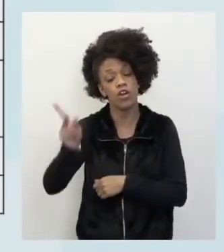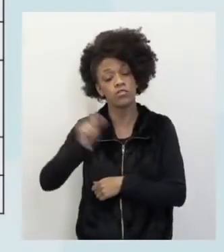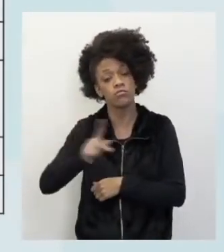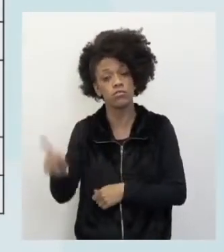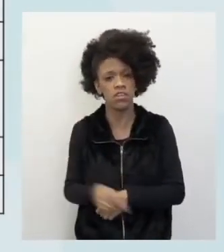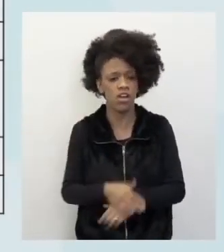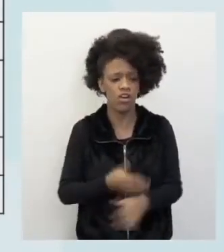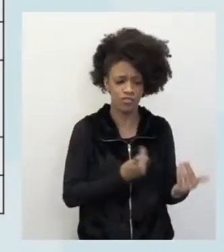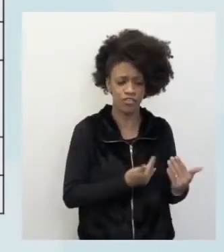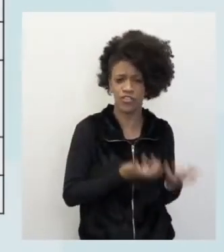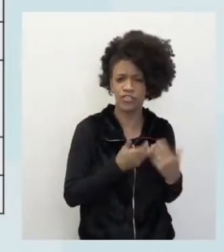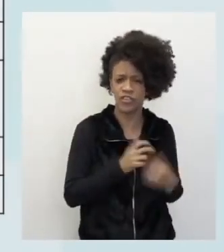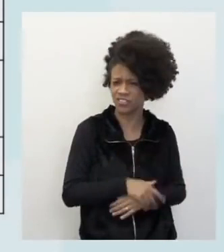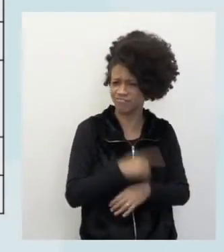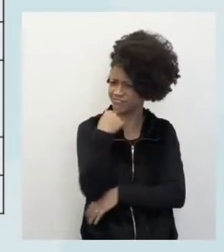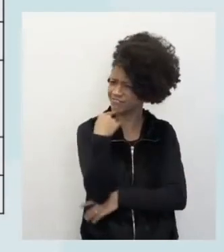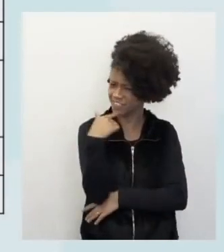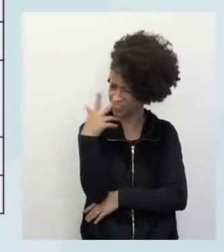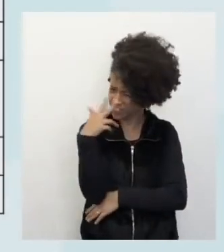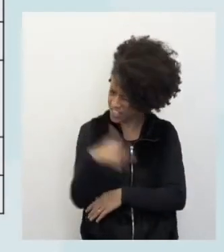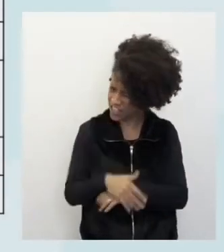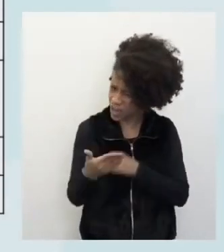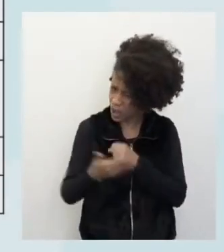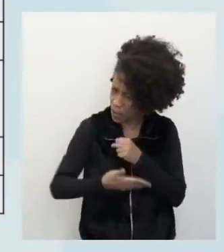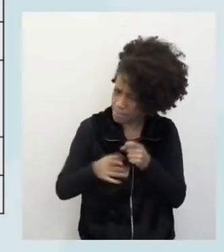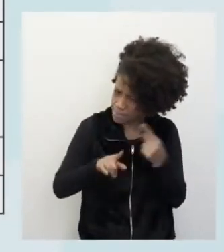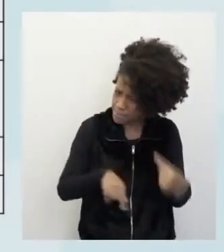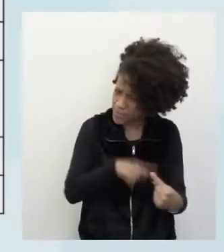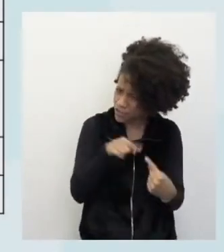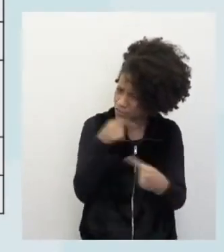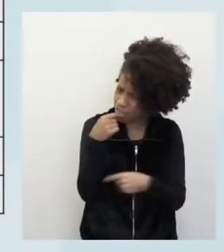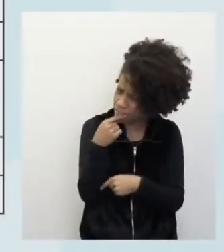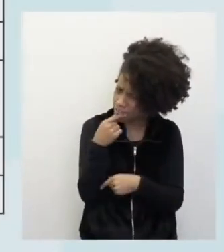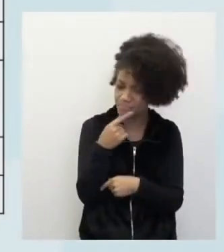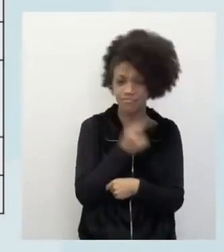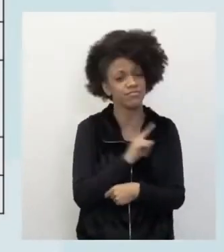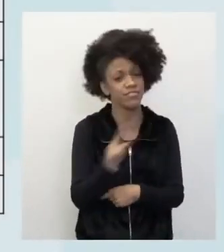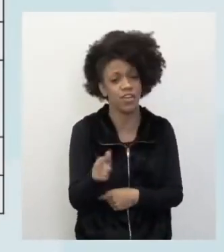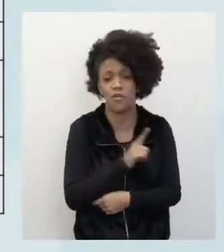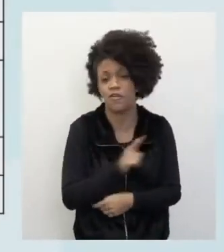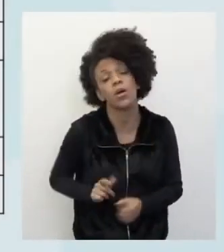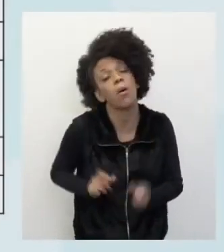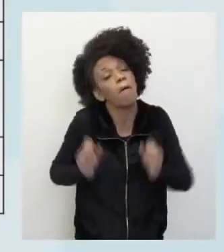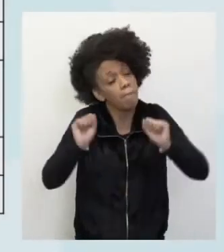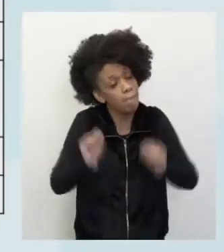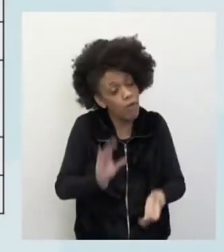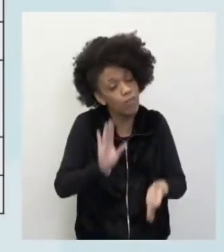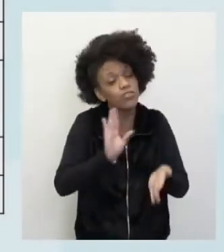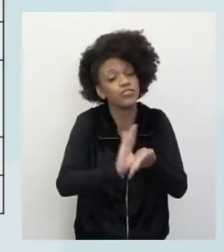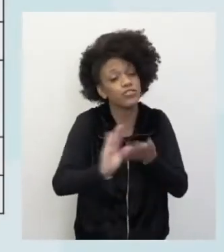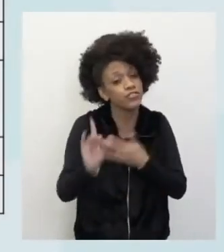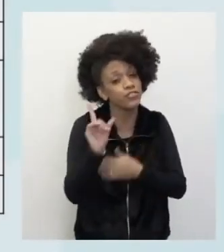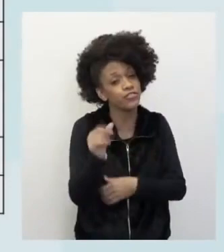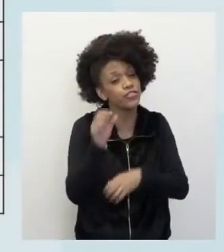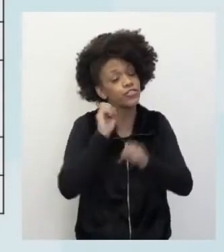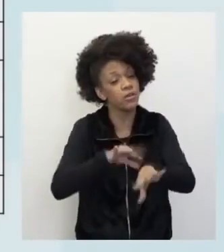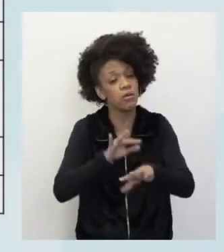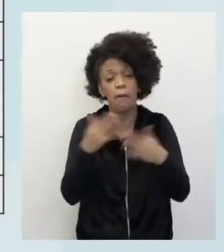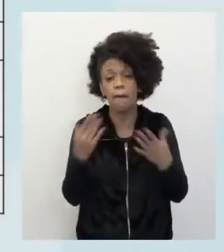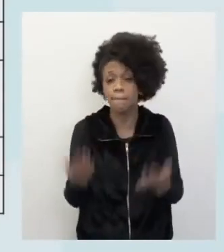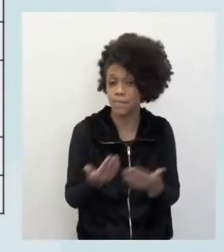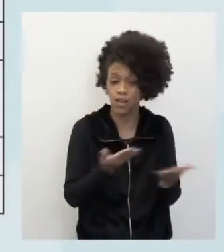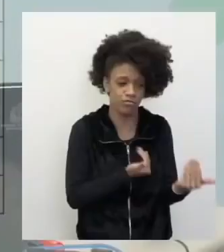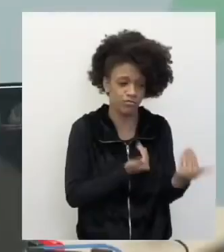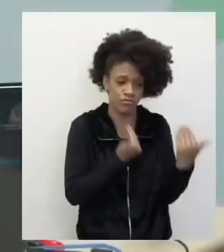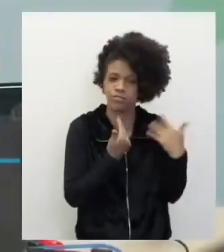você acha que isso está pautado numa coisa objetiva? Não. O governo pode investir, valorizar e mesmo assim os jovens não. Eu